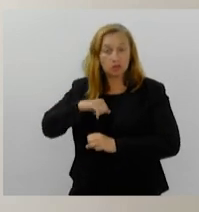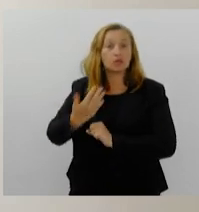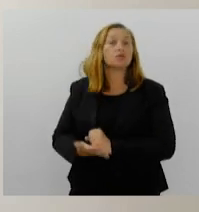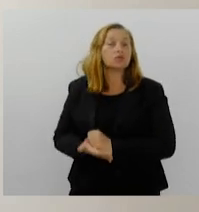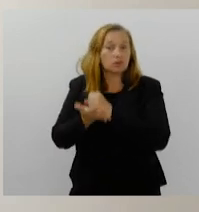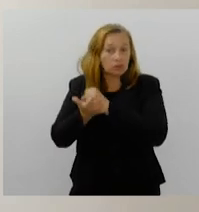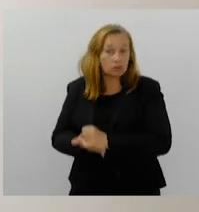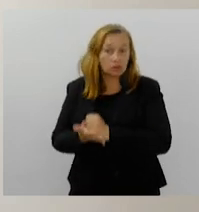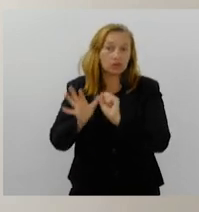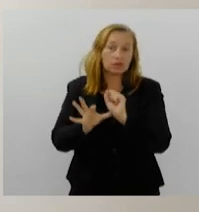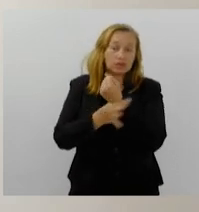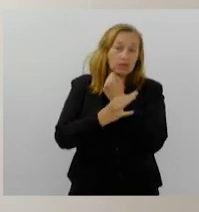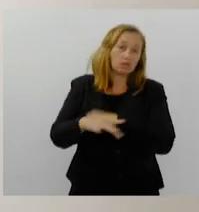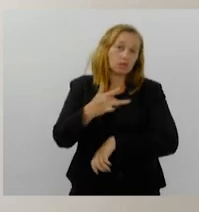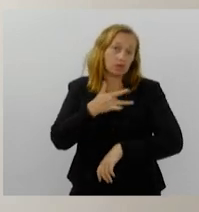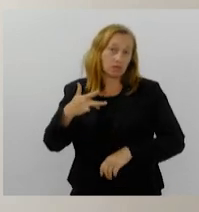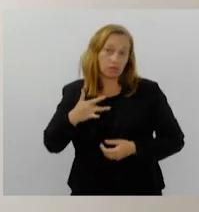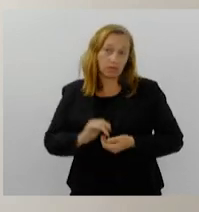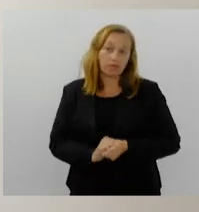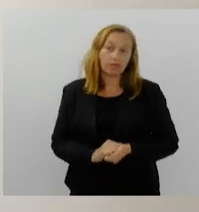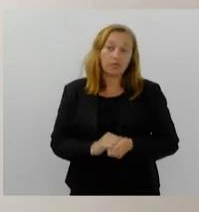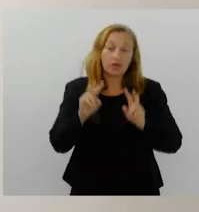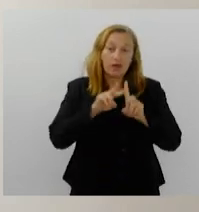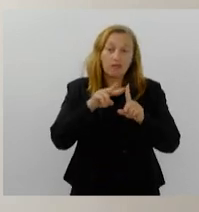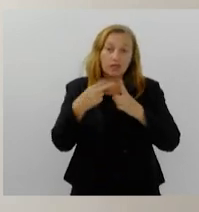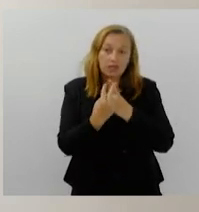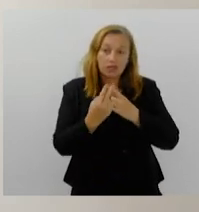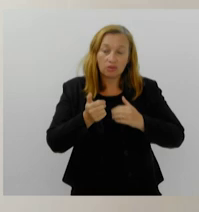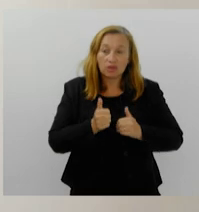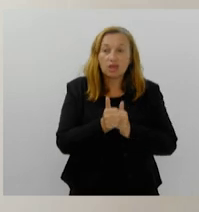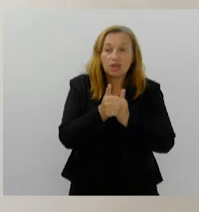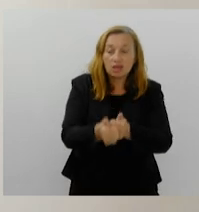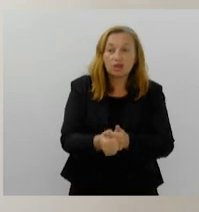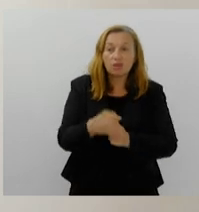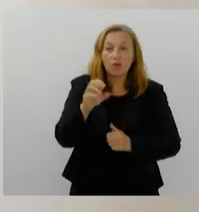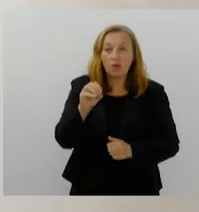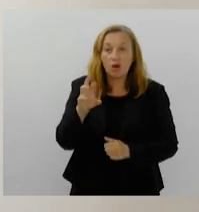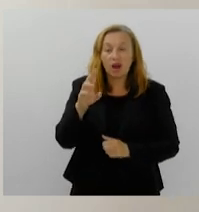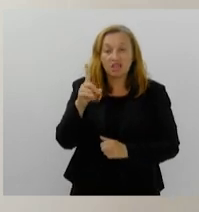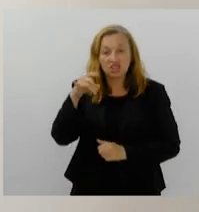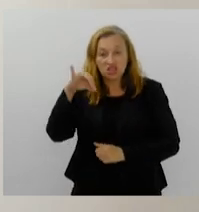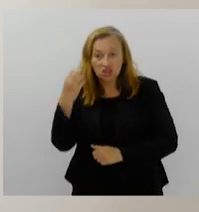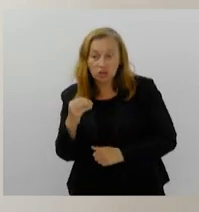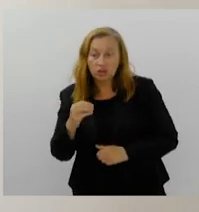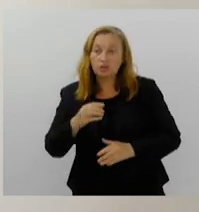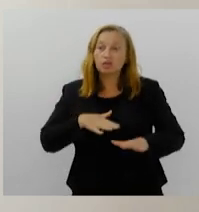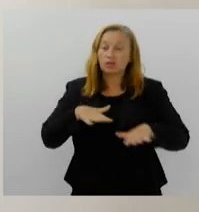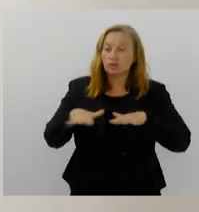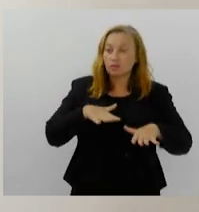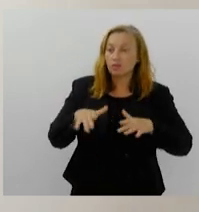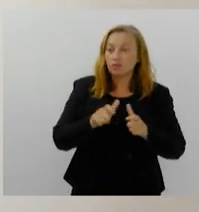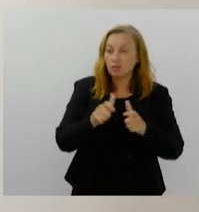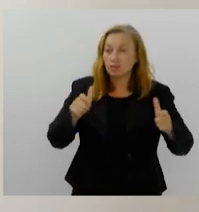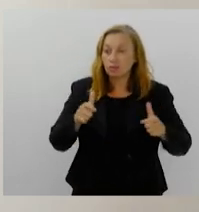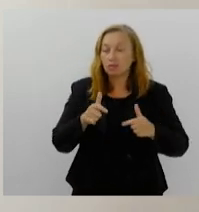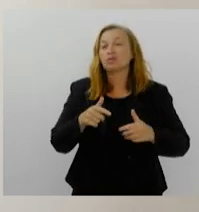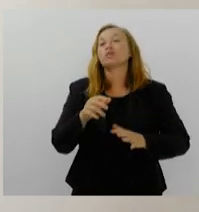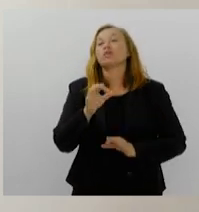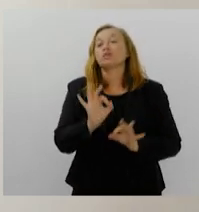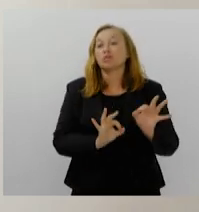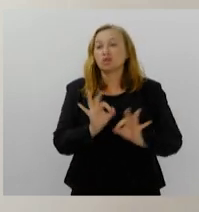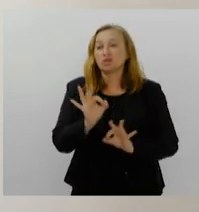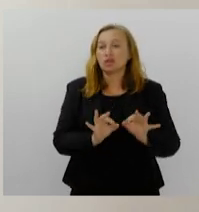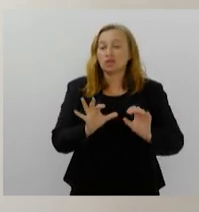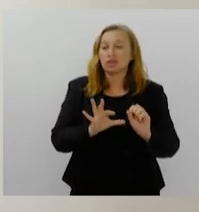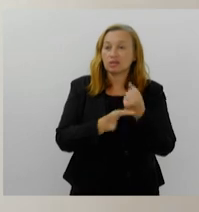sustentável, seguro e saudável. Essa é a visão que guia o senhor Orlandino e o grande movimento em prol do projeto Segurança e Saúde